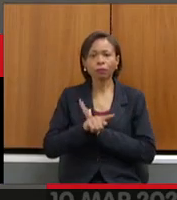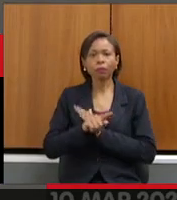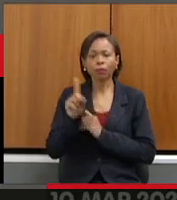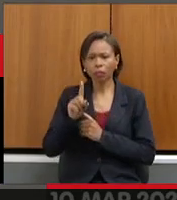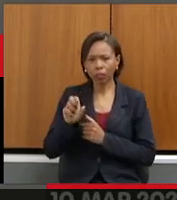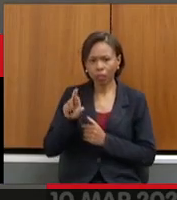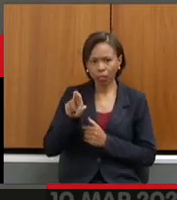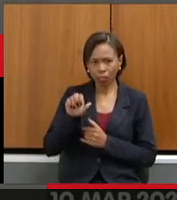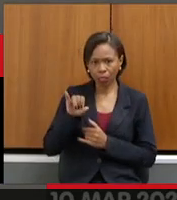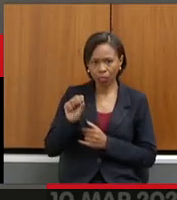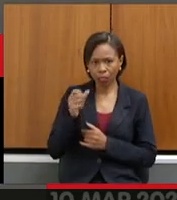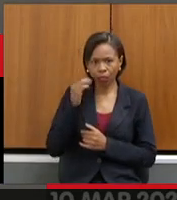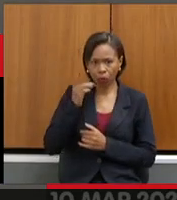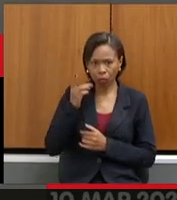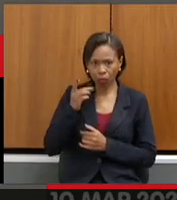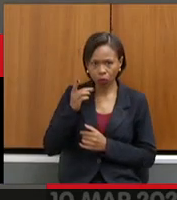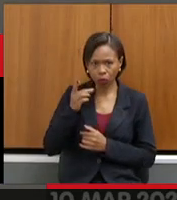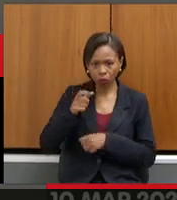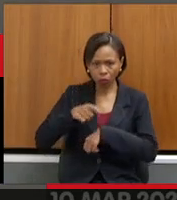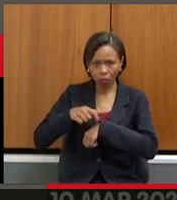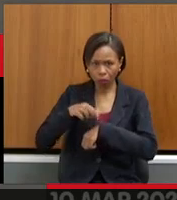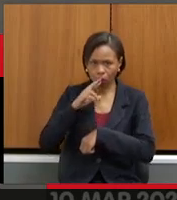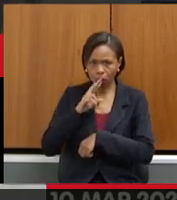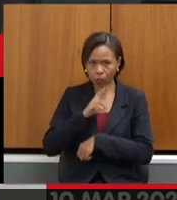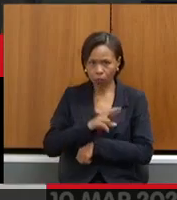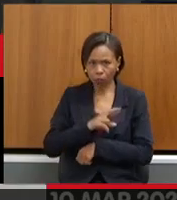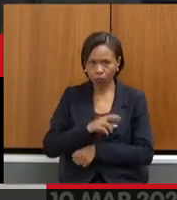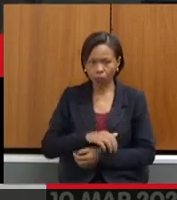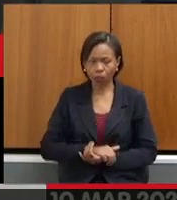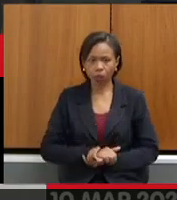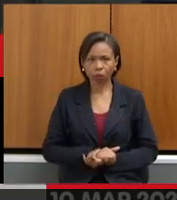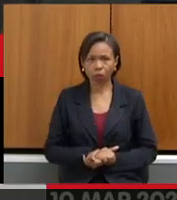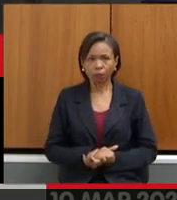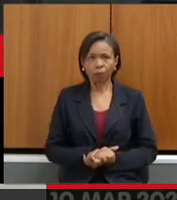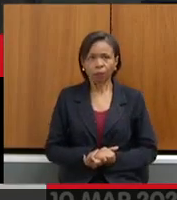Jose reissi ele quer fazer o uso da sua seu tempo de réplica